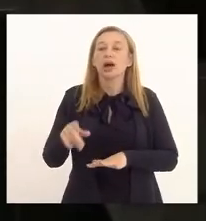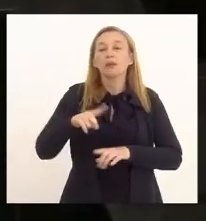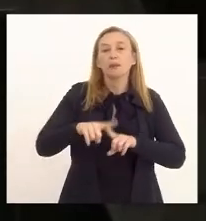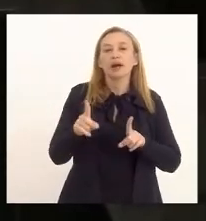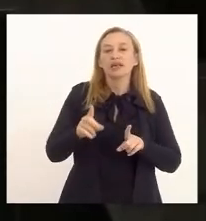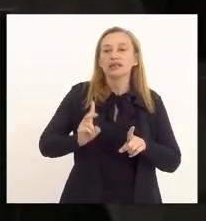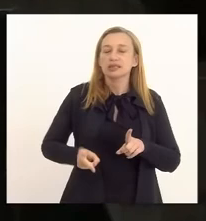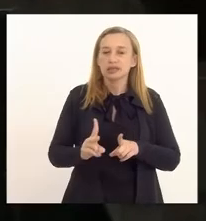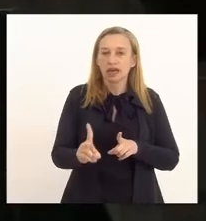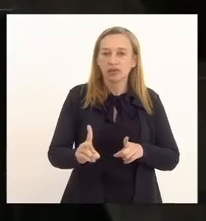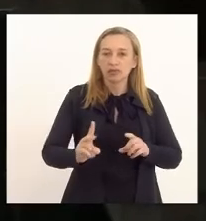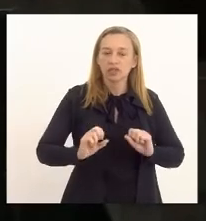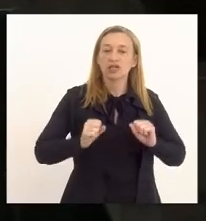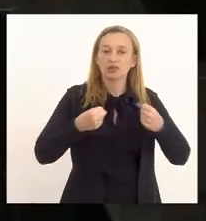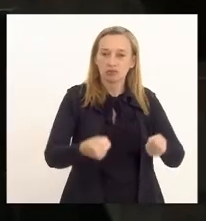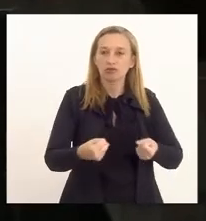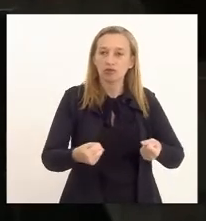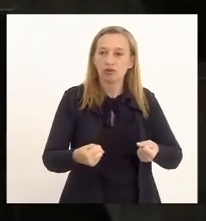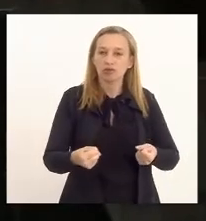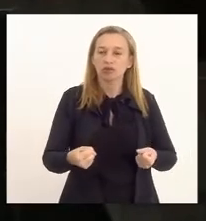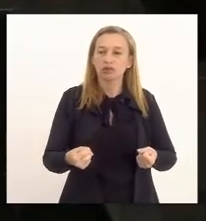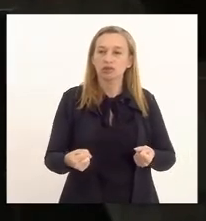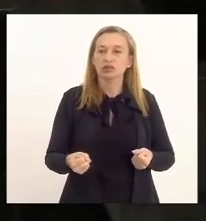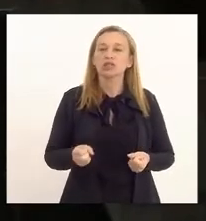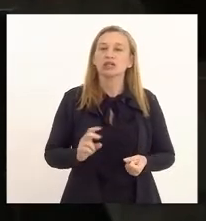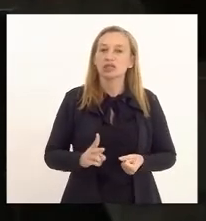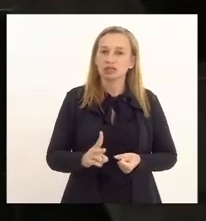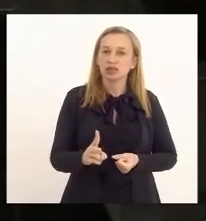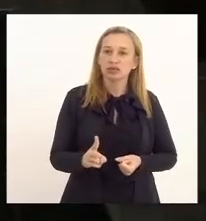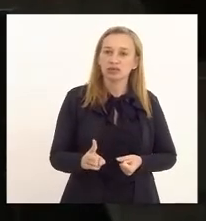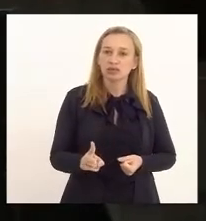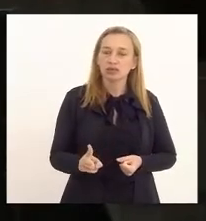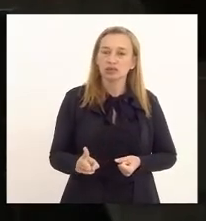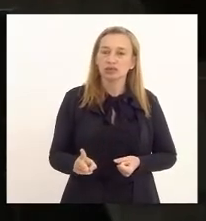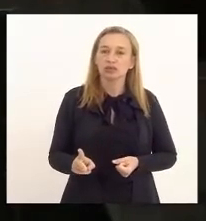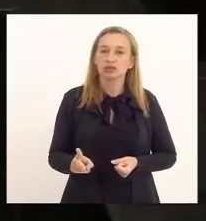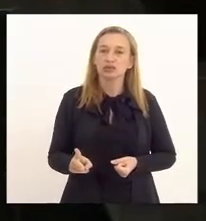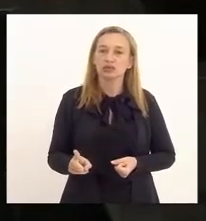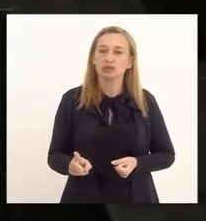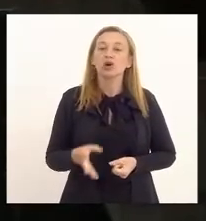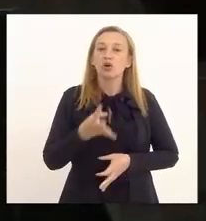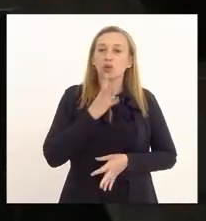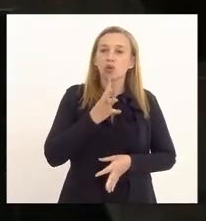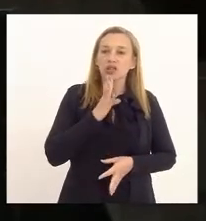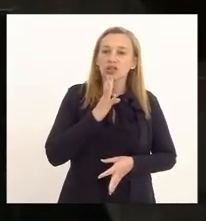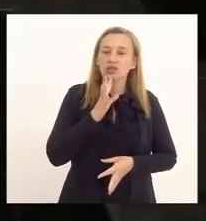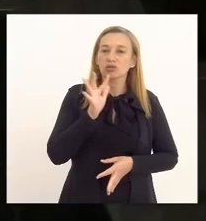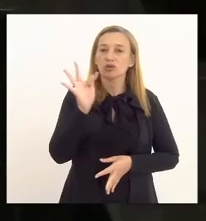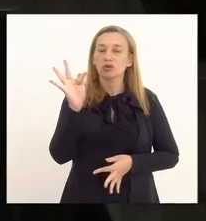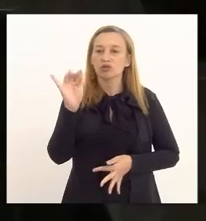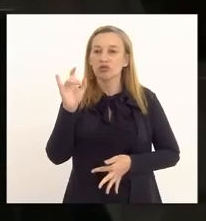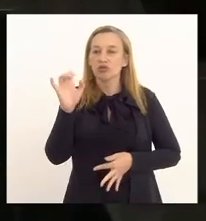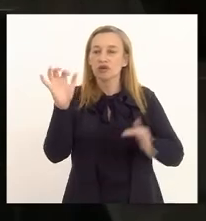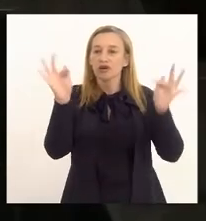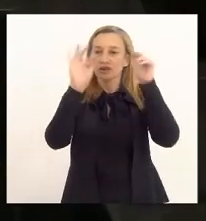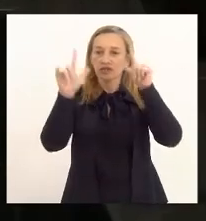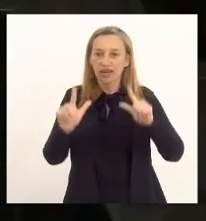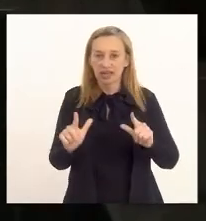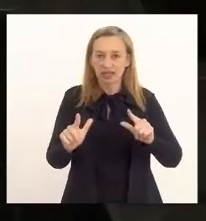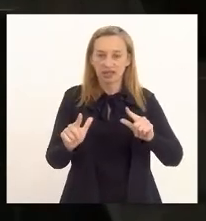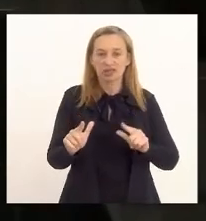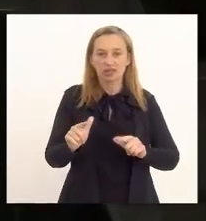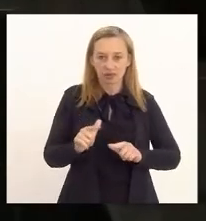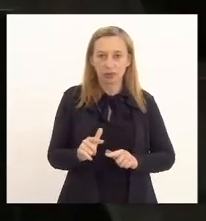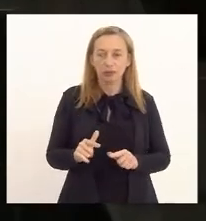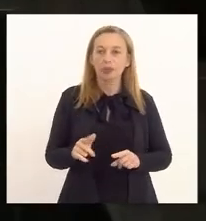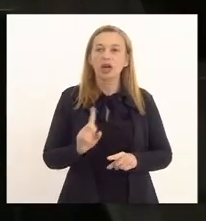manteve altiva e ativa e, ao mesmo tempo, sempre muito agregadora, conhecida como Feliz, Maria Felisberta Feliz,